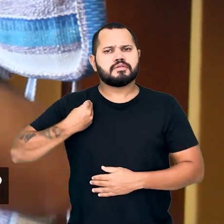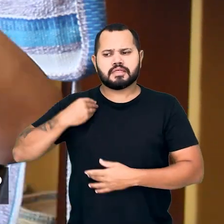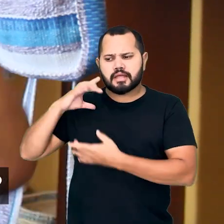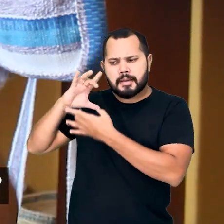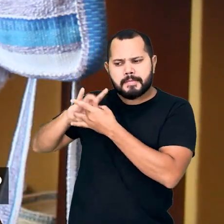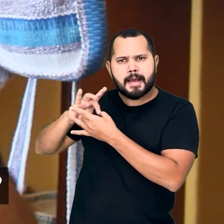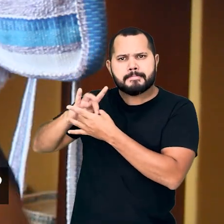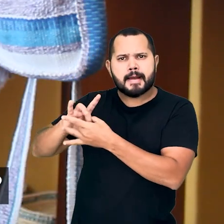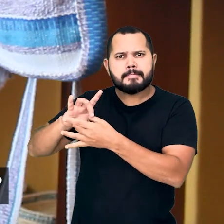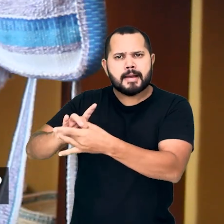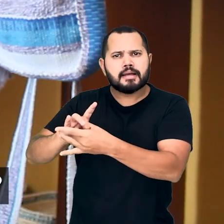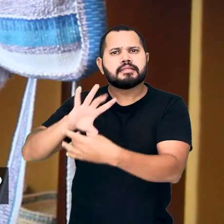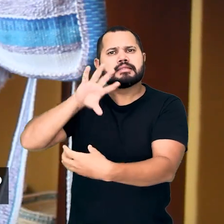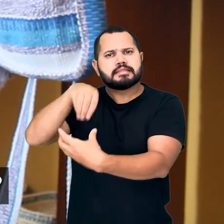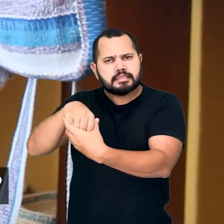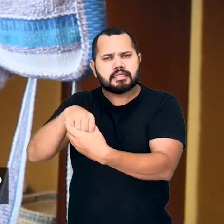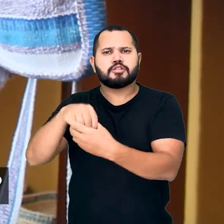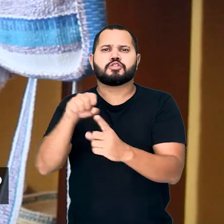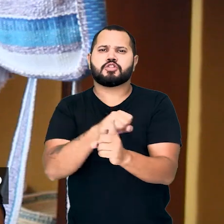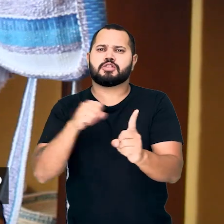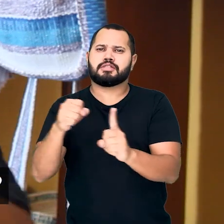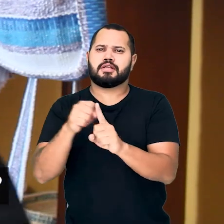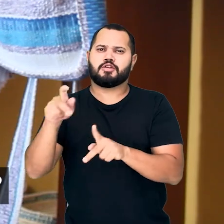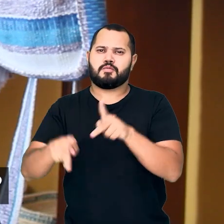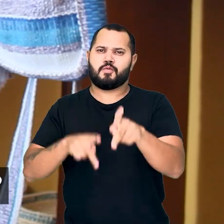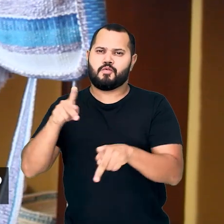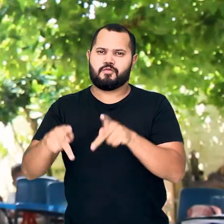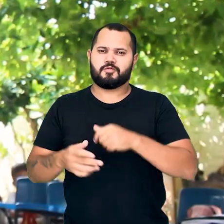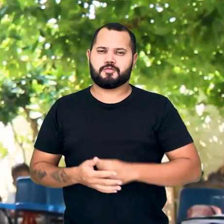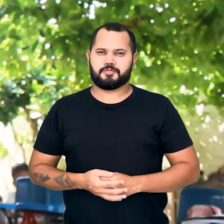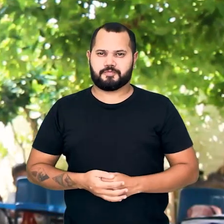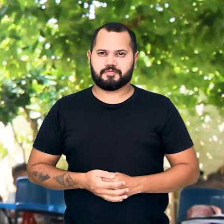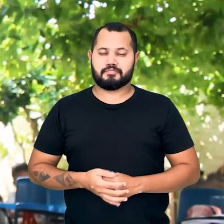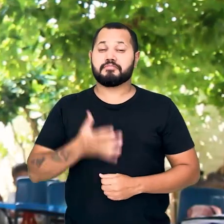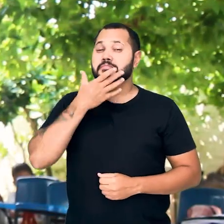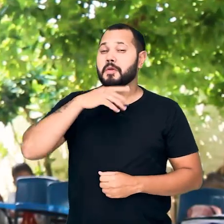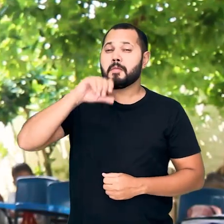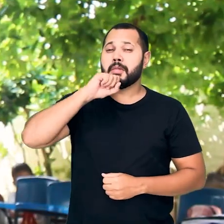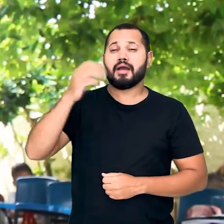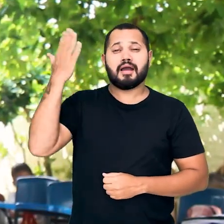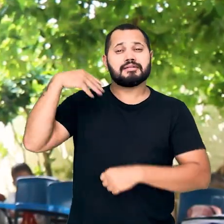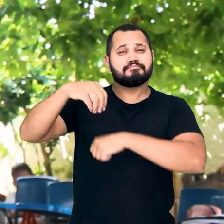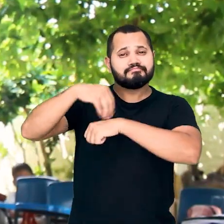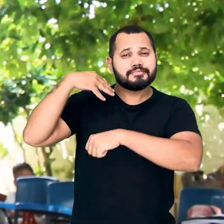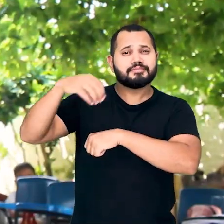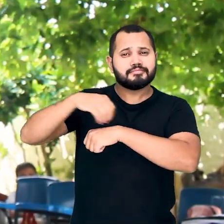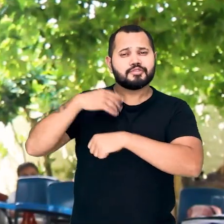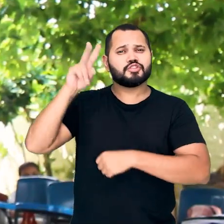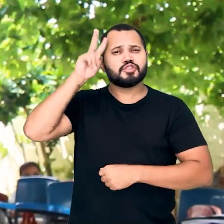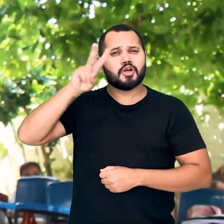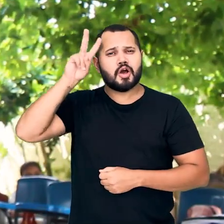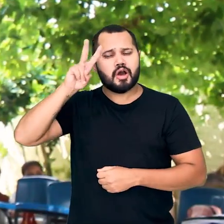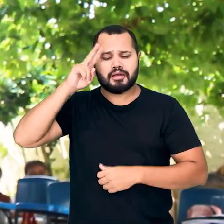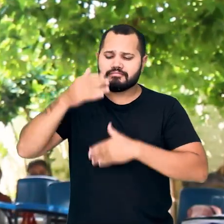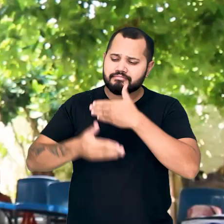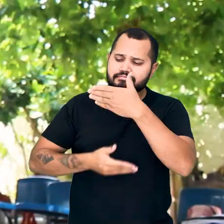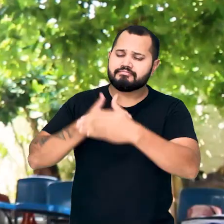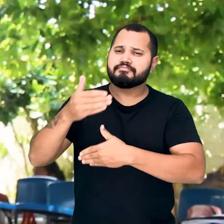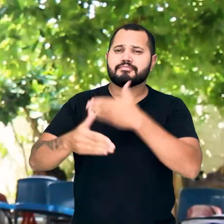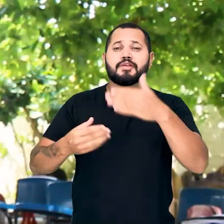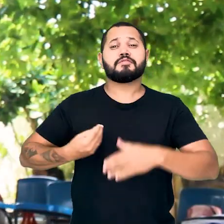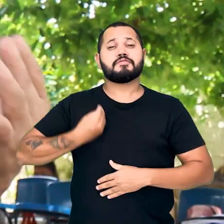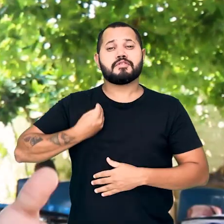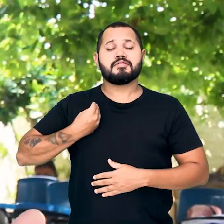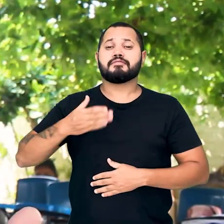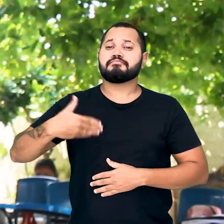qual é a ligação cósmica dentro da sociedade de cada povo. Meu pai contava muitas histórias. Na época a gente vai escutando e vai vivenciando